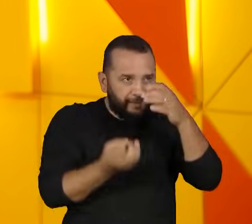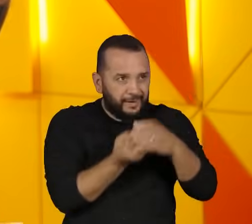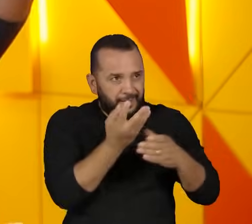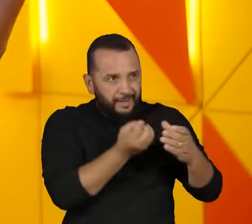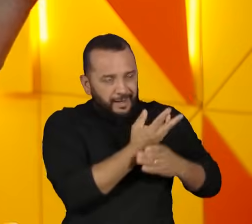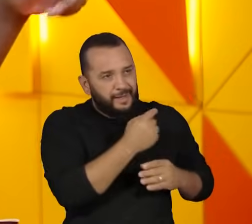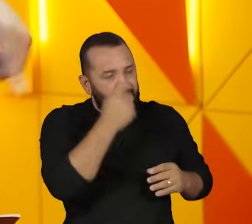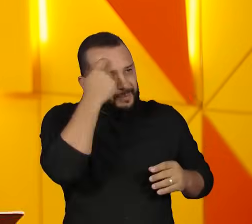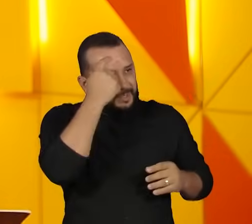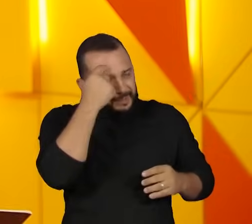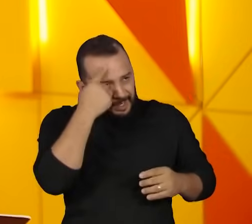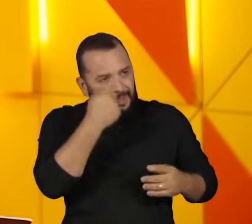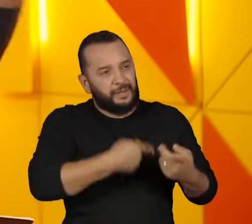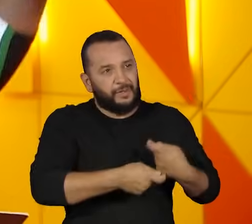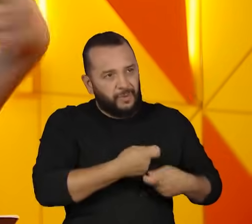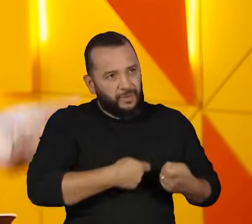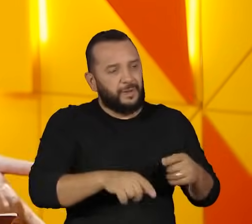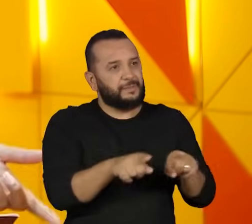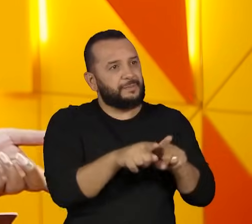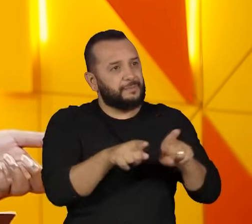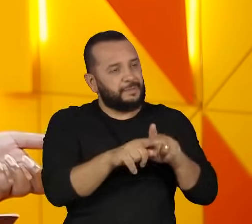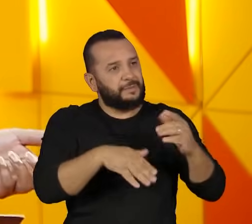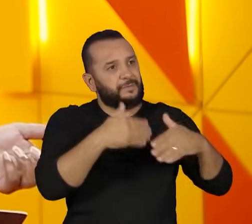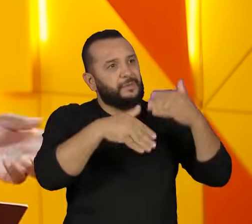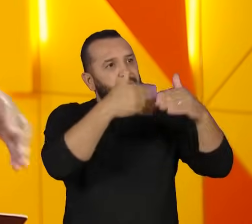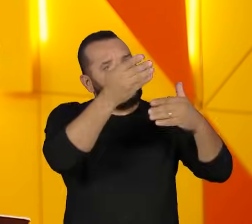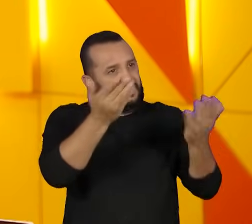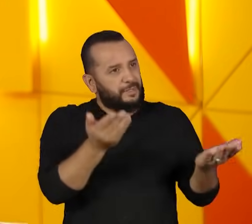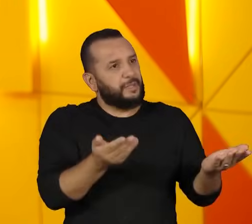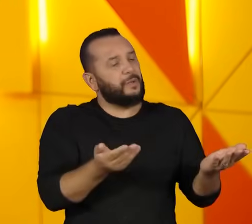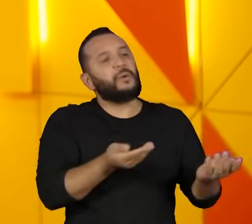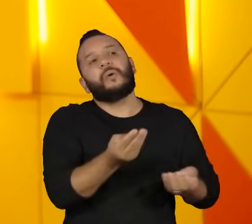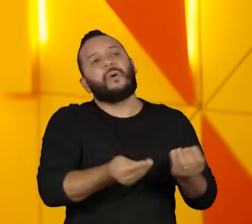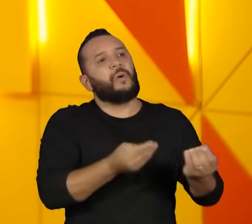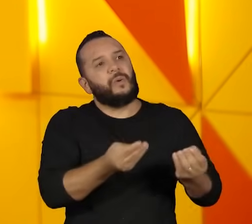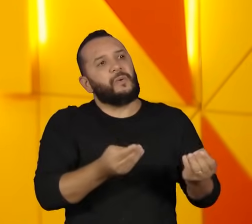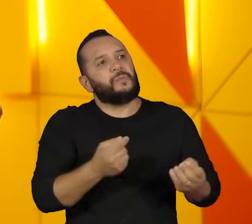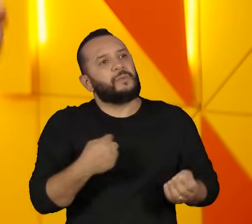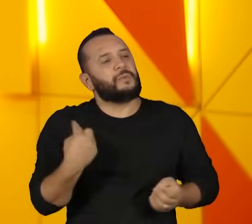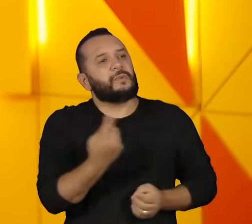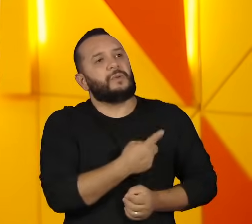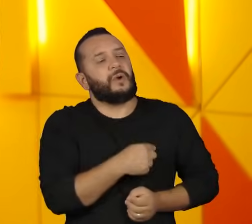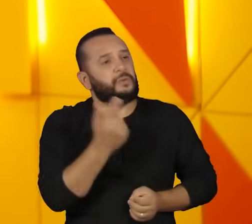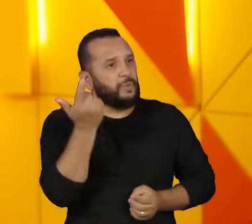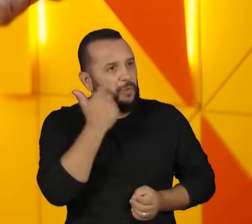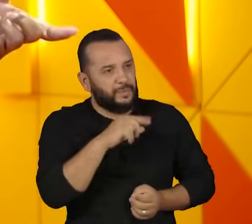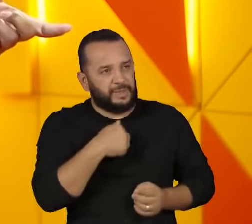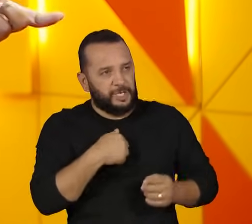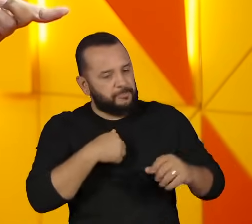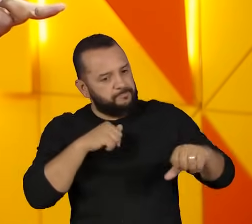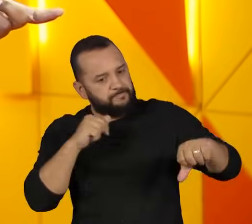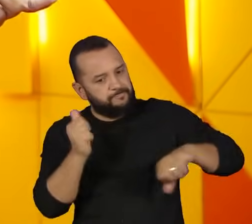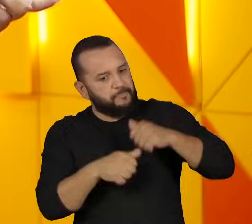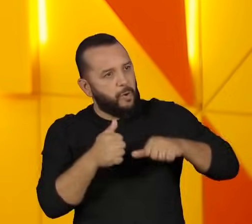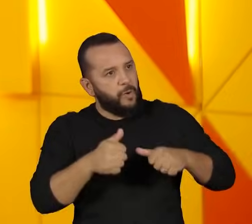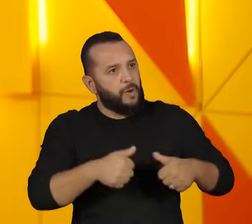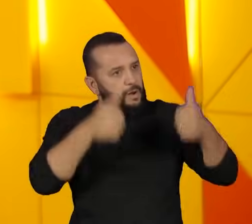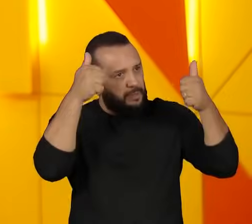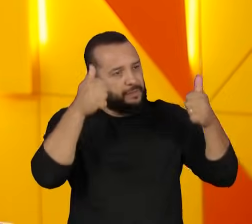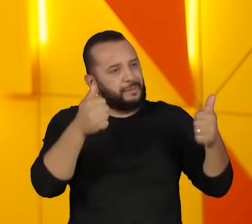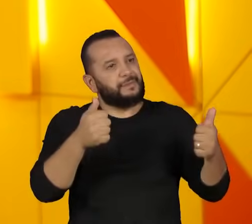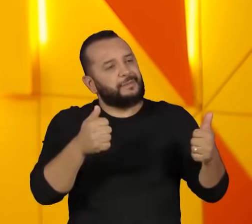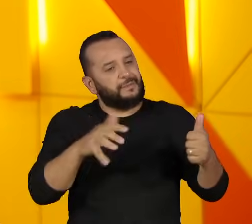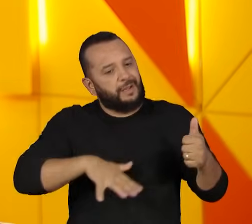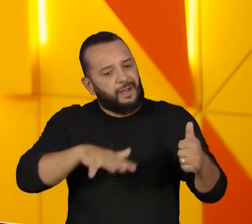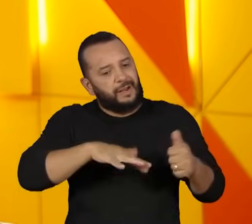Seja para pensar no negócio, seja para se desenvolver ao longo do tempo. Como é que a gente vira a chavinha aí na arquitetura para